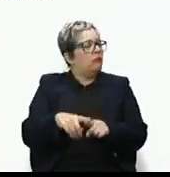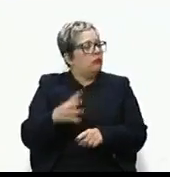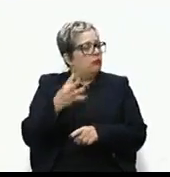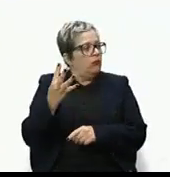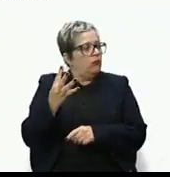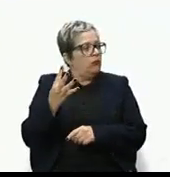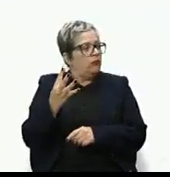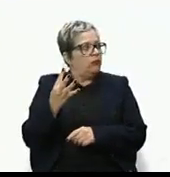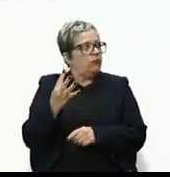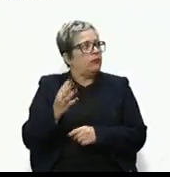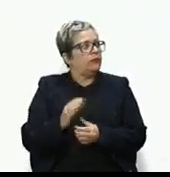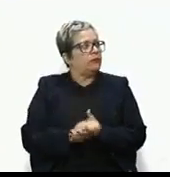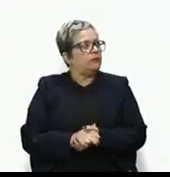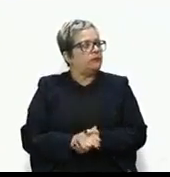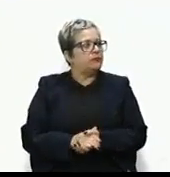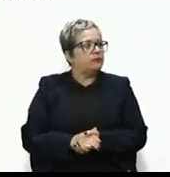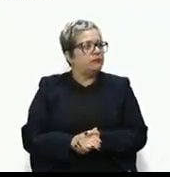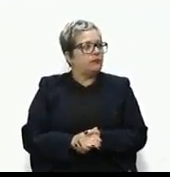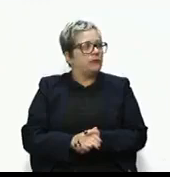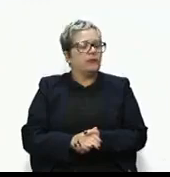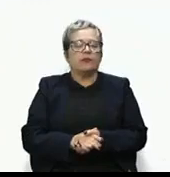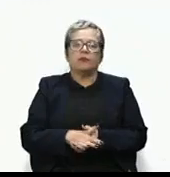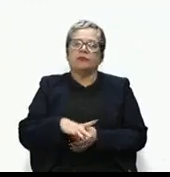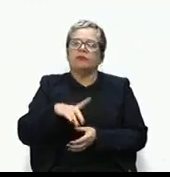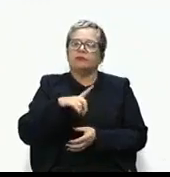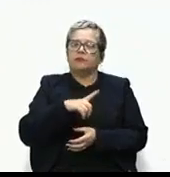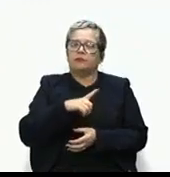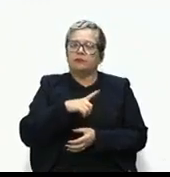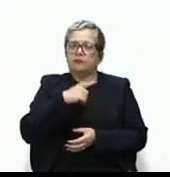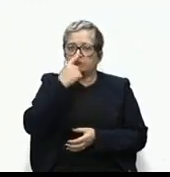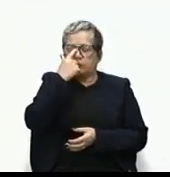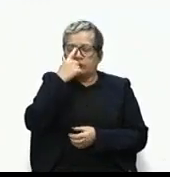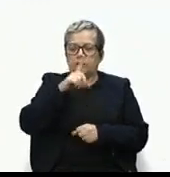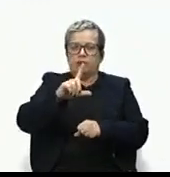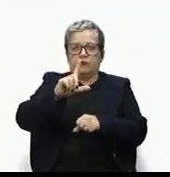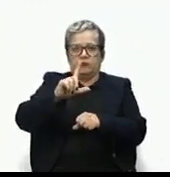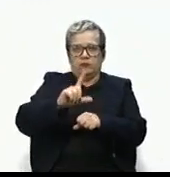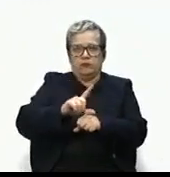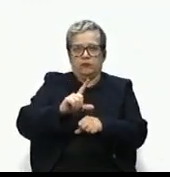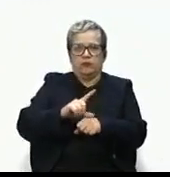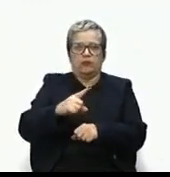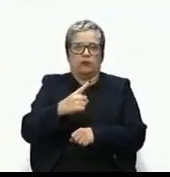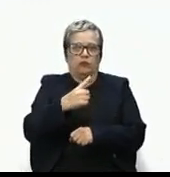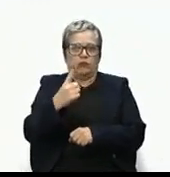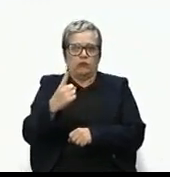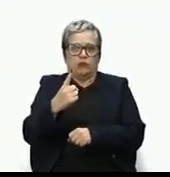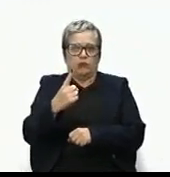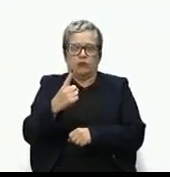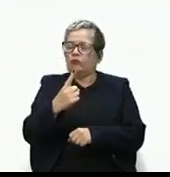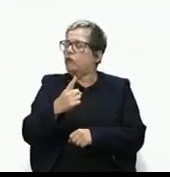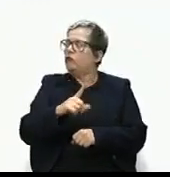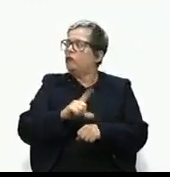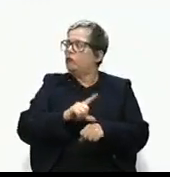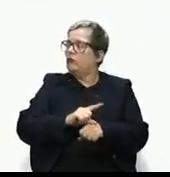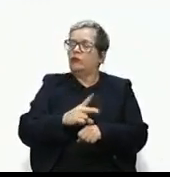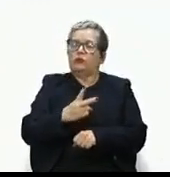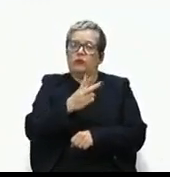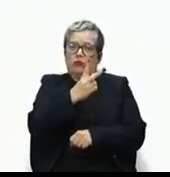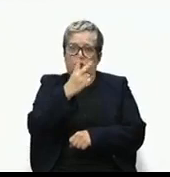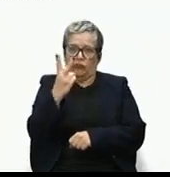por 4. E aí, nós temos a loja 1, a